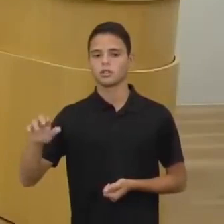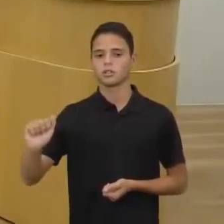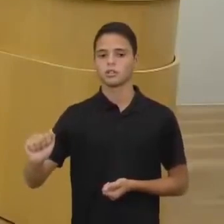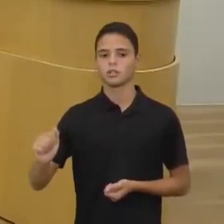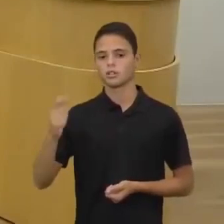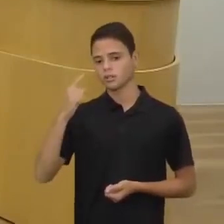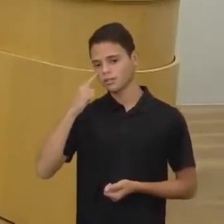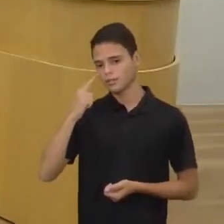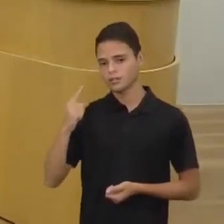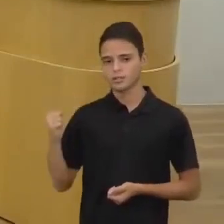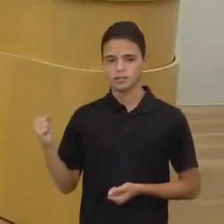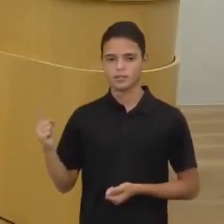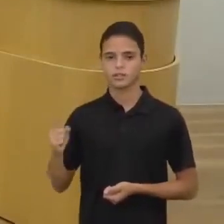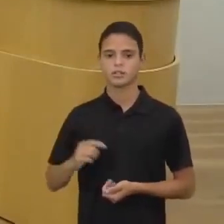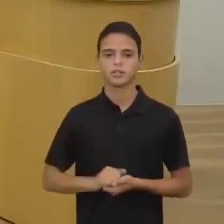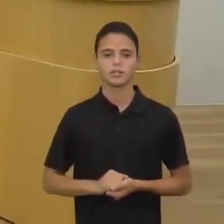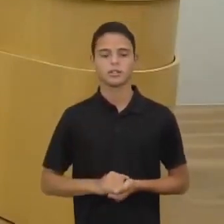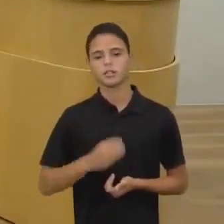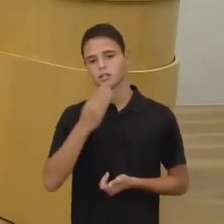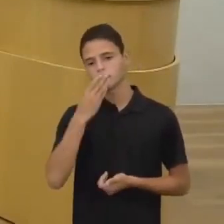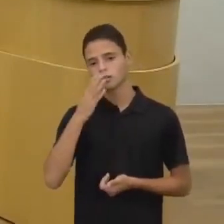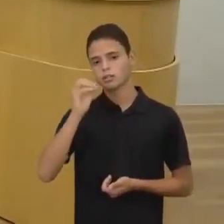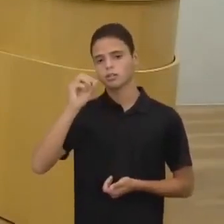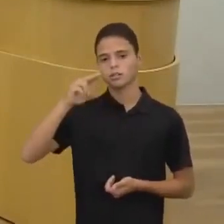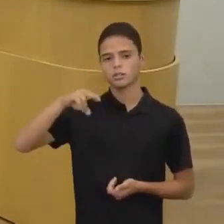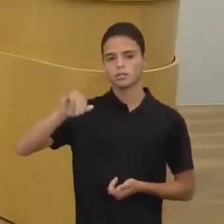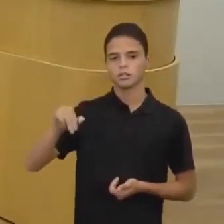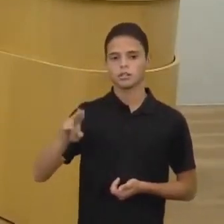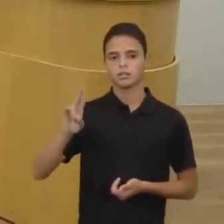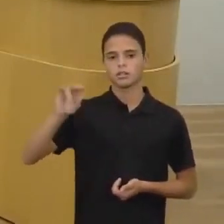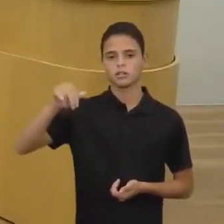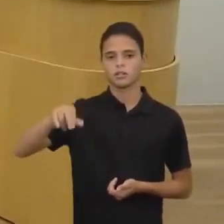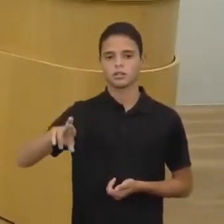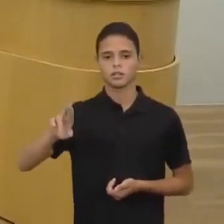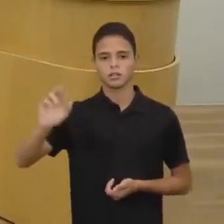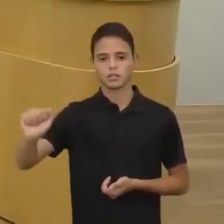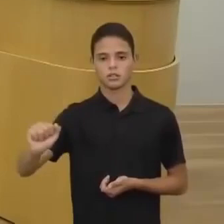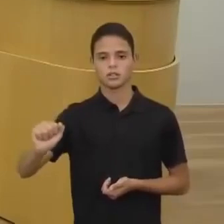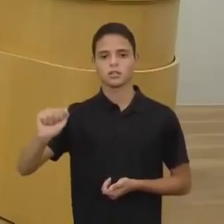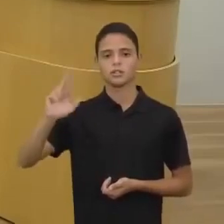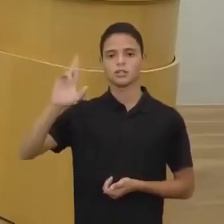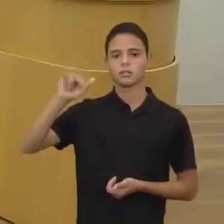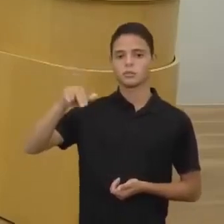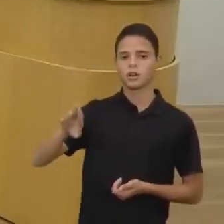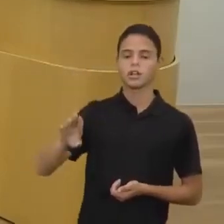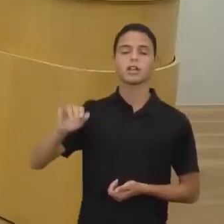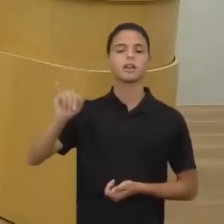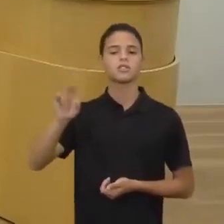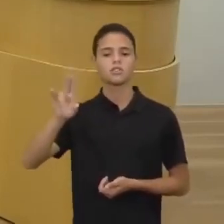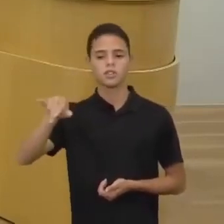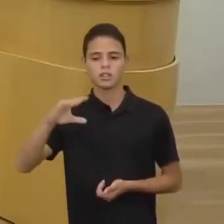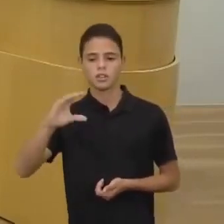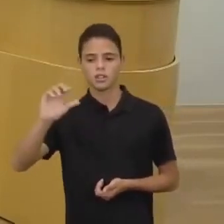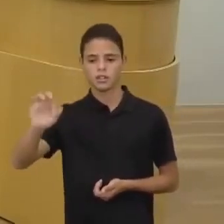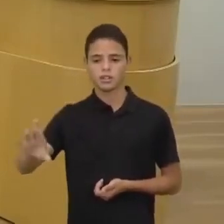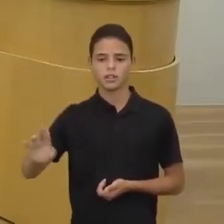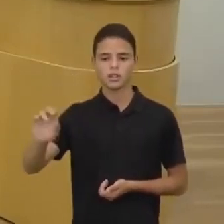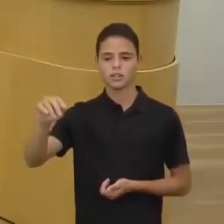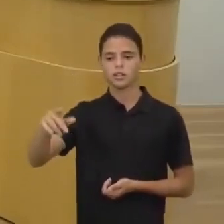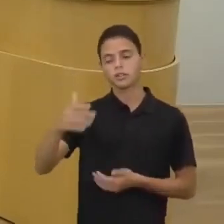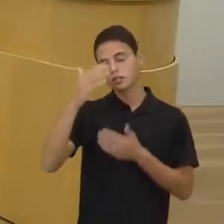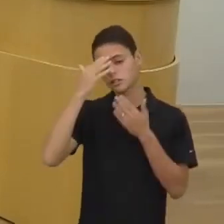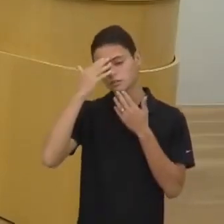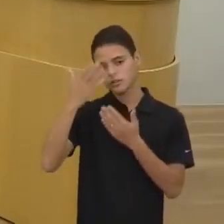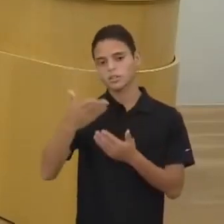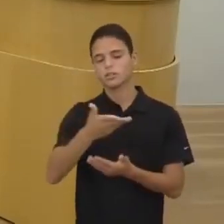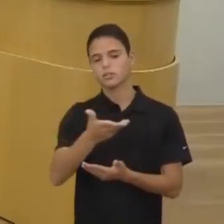falando então bonjour, au revoir, enchanté. Então, muito obrigado aí pela presença